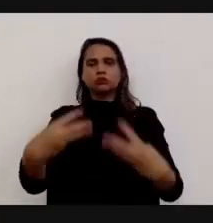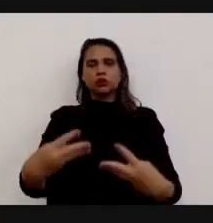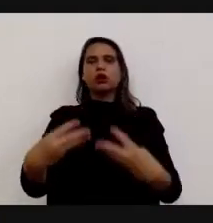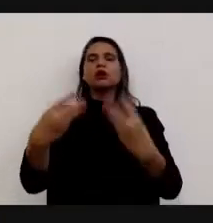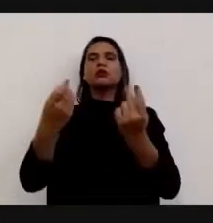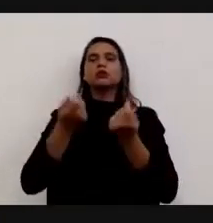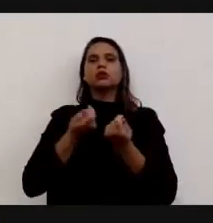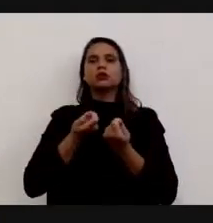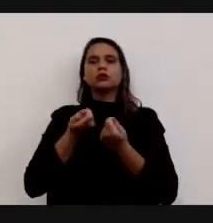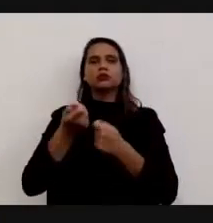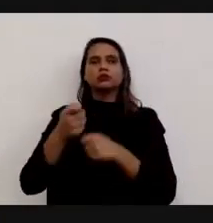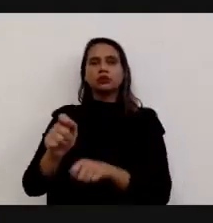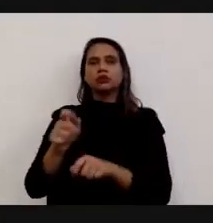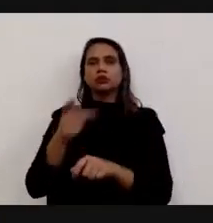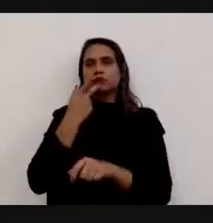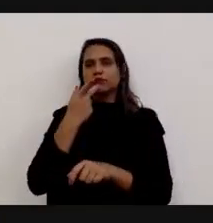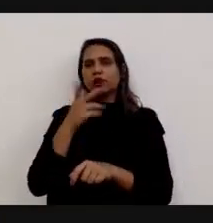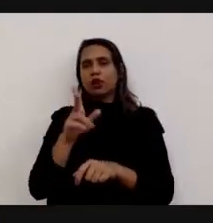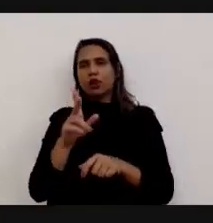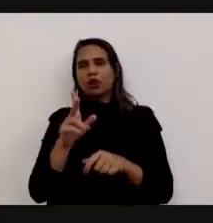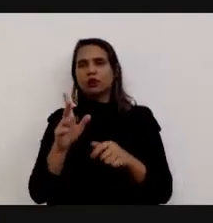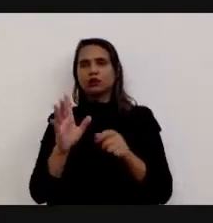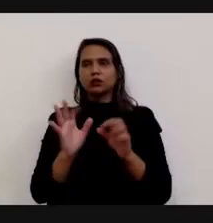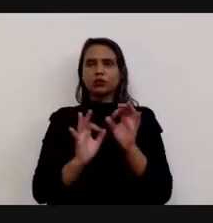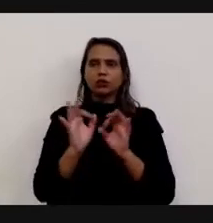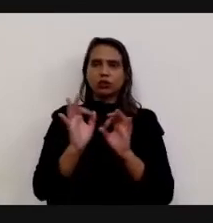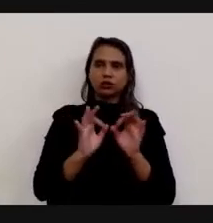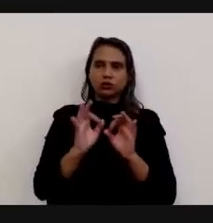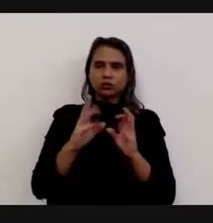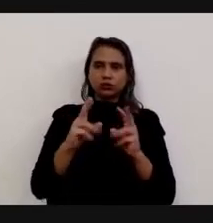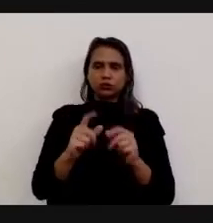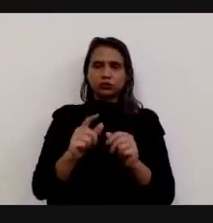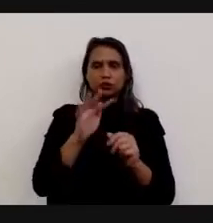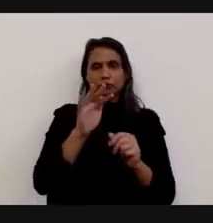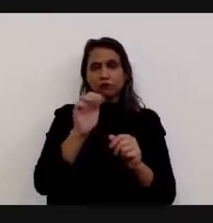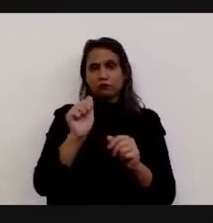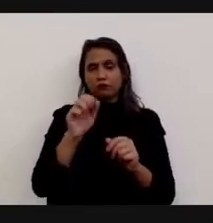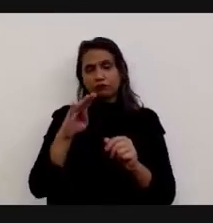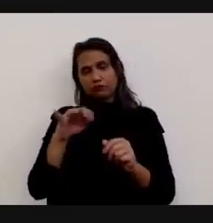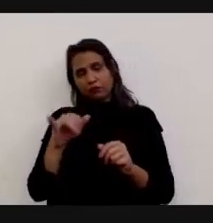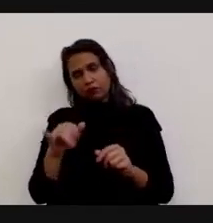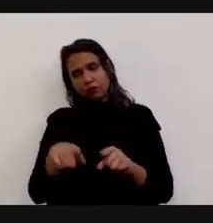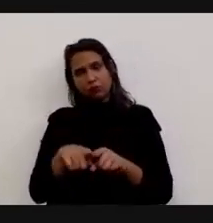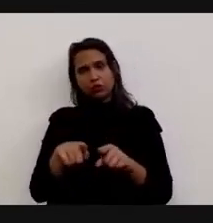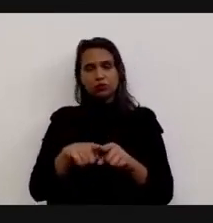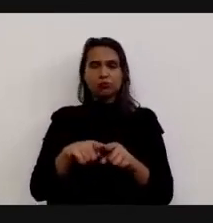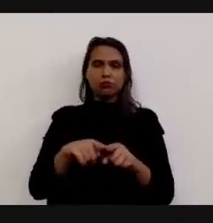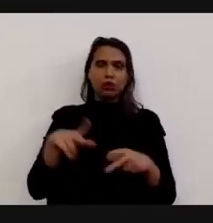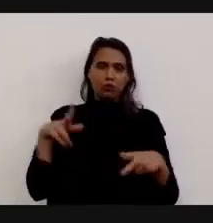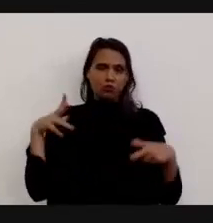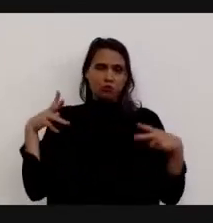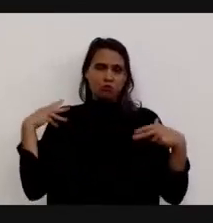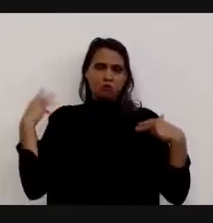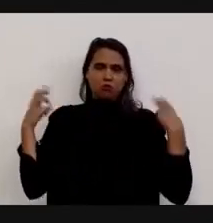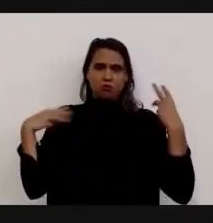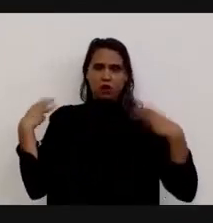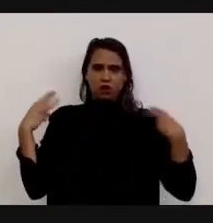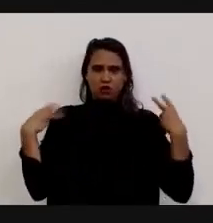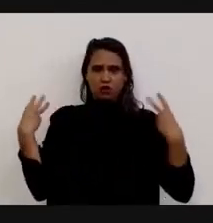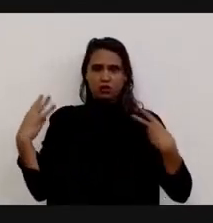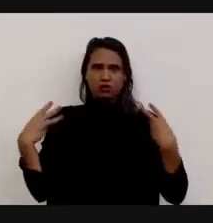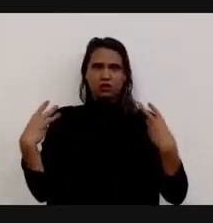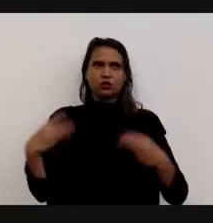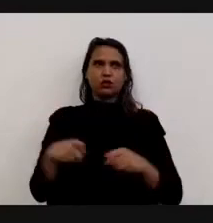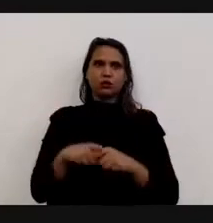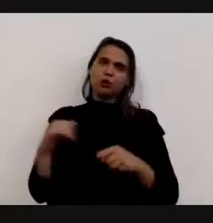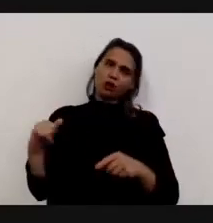cuida da questão de logística, sobretudo, né, com a FAB, com a Marinha do Brasil, também com a Força Aérea e a Marinha do Brasil. Então, o que